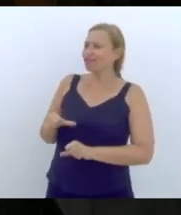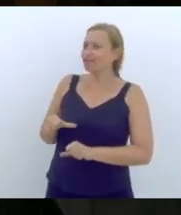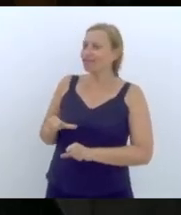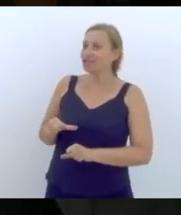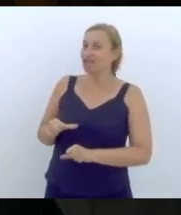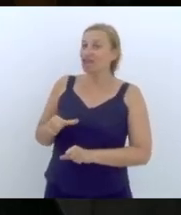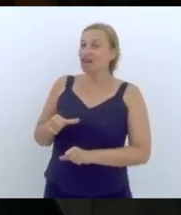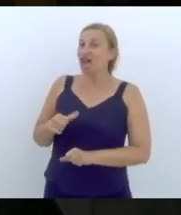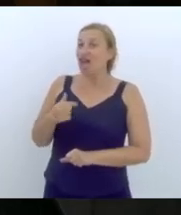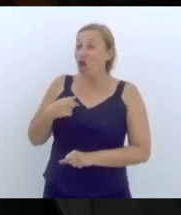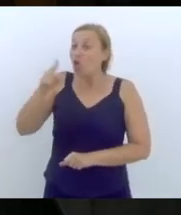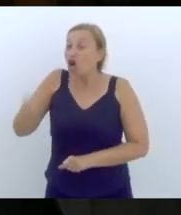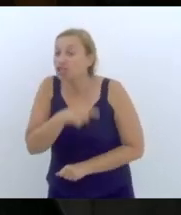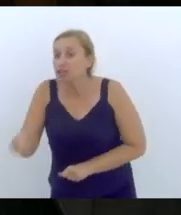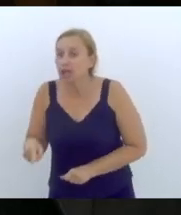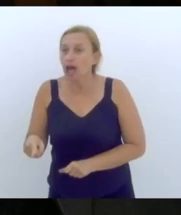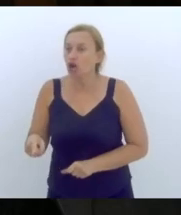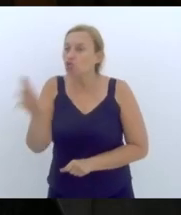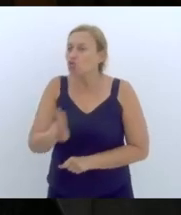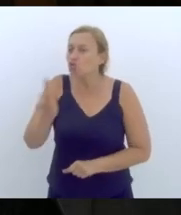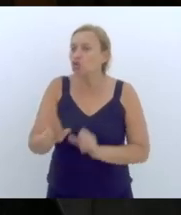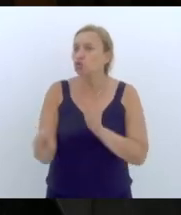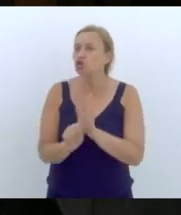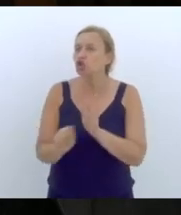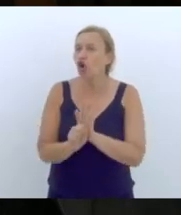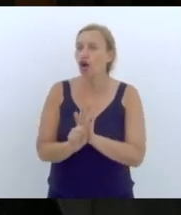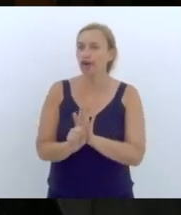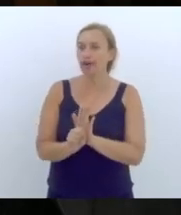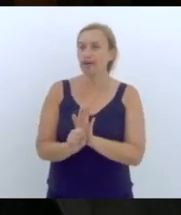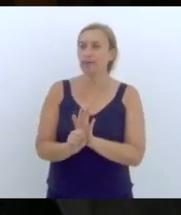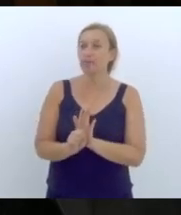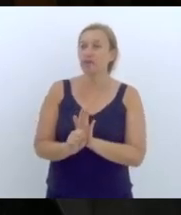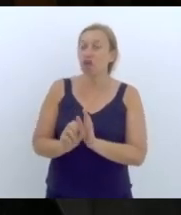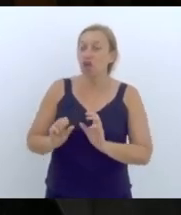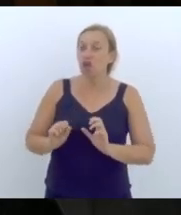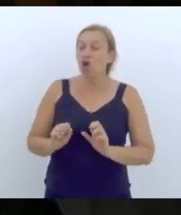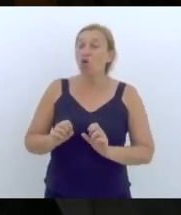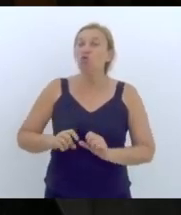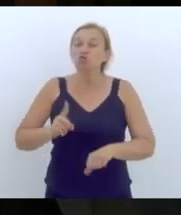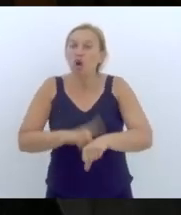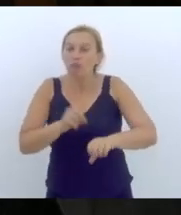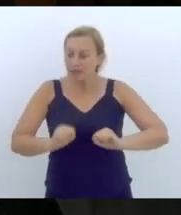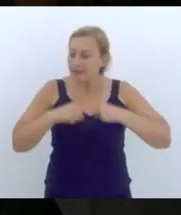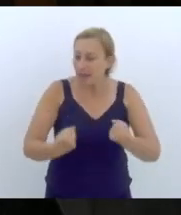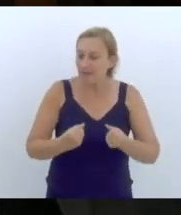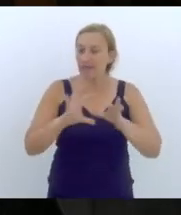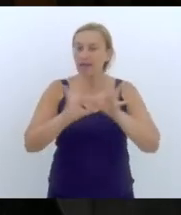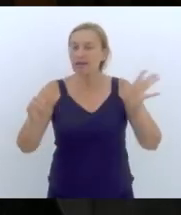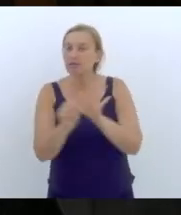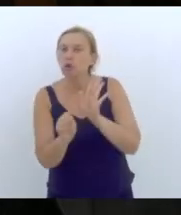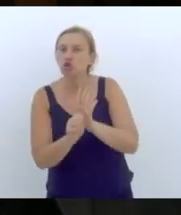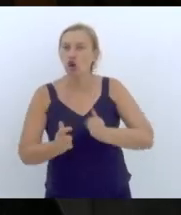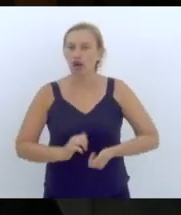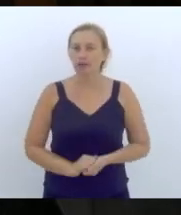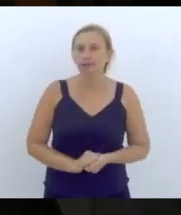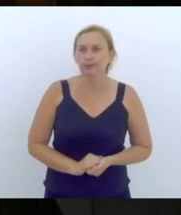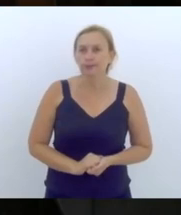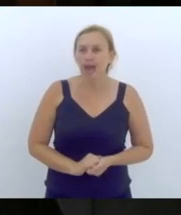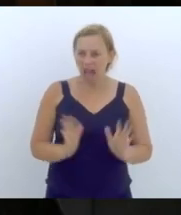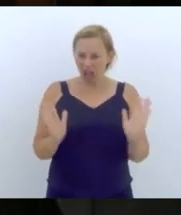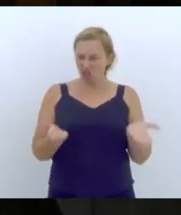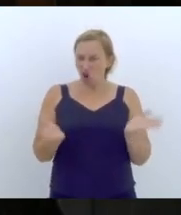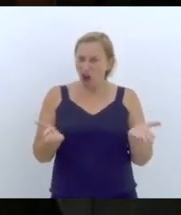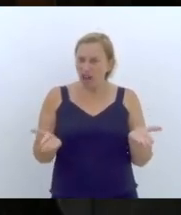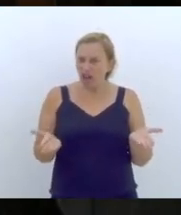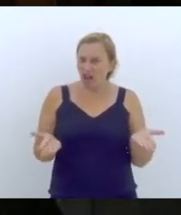eu reprimo o uso. Eu reprimo quando defendem a liberação das drogas. Agora,